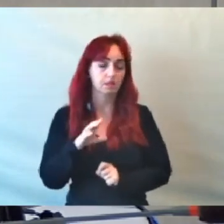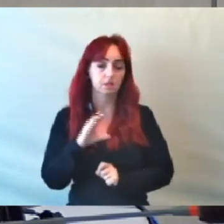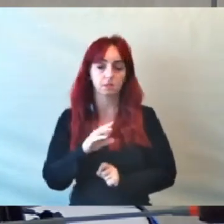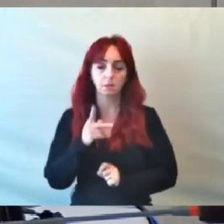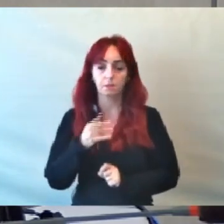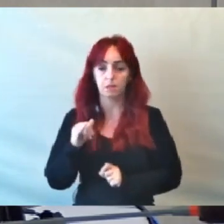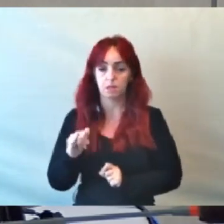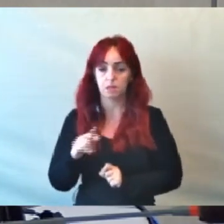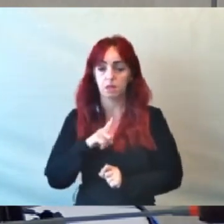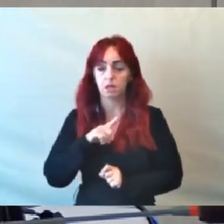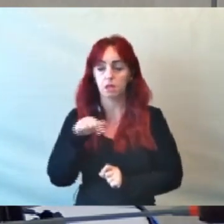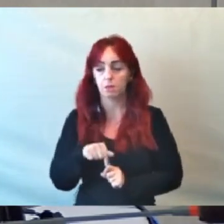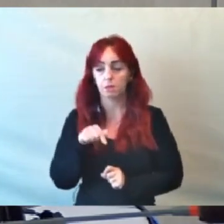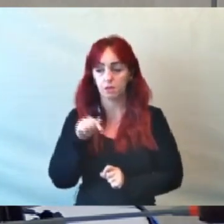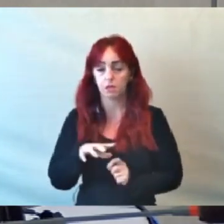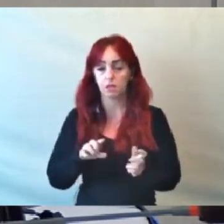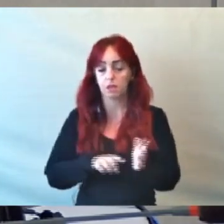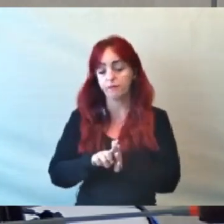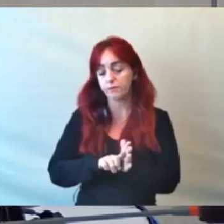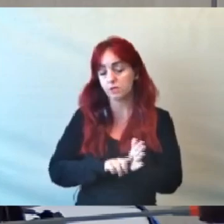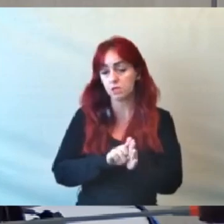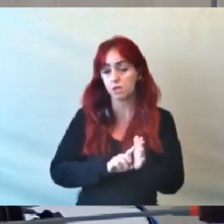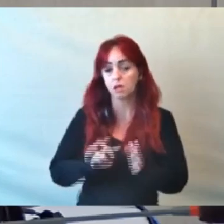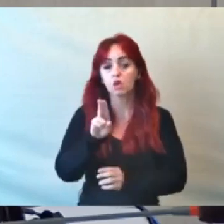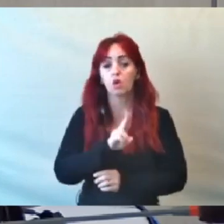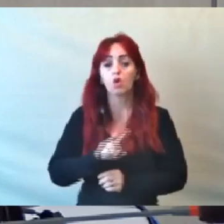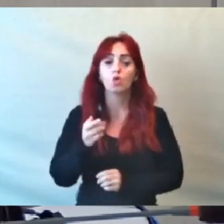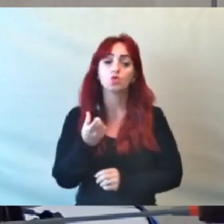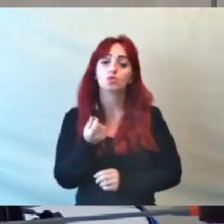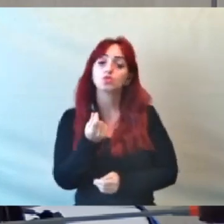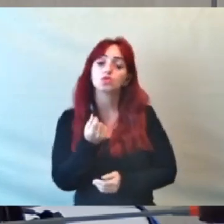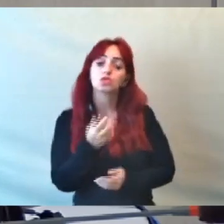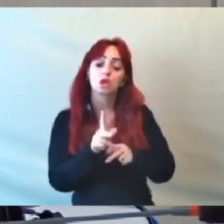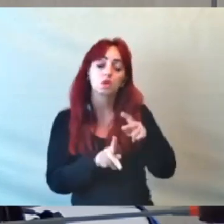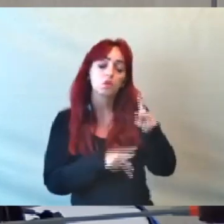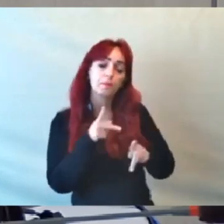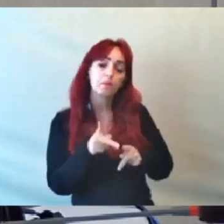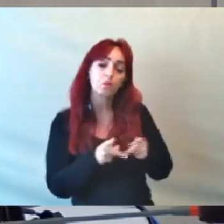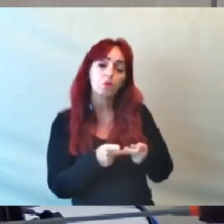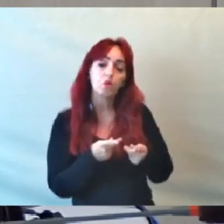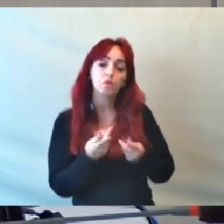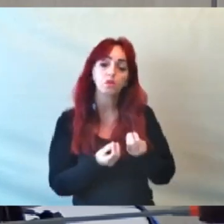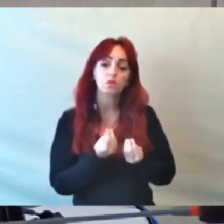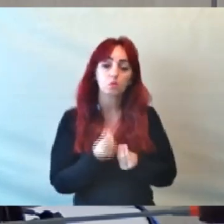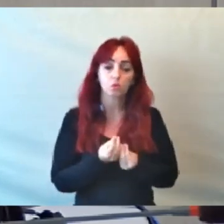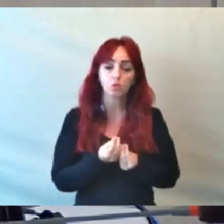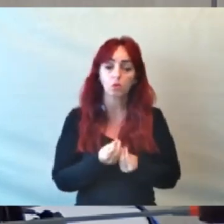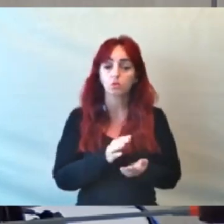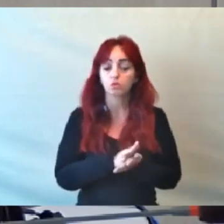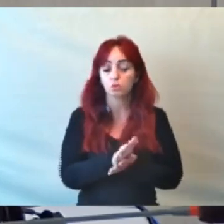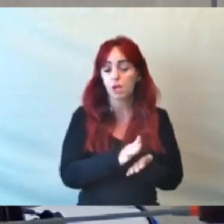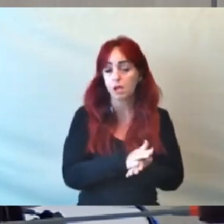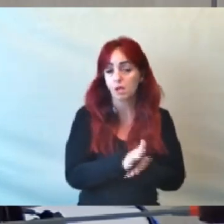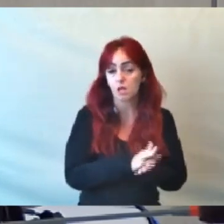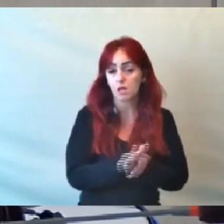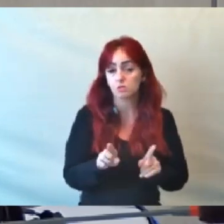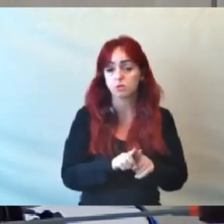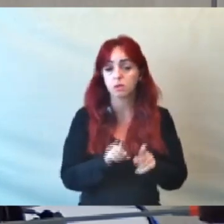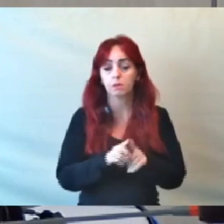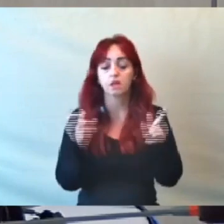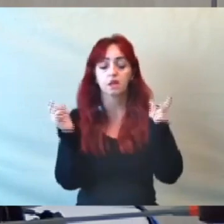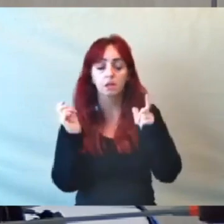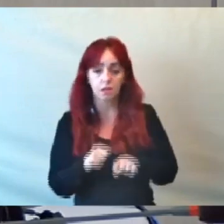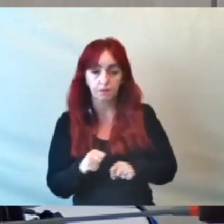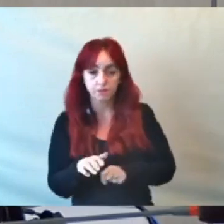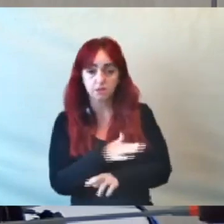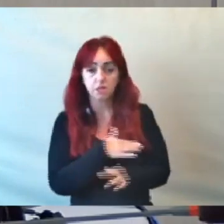o uso do dinheiro público, a assertividade do gasto, a eficácia de tudo que está sendo feito acerca